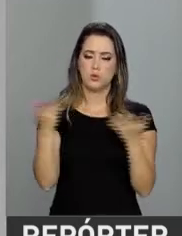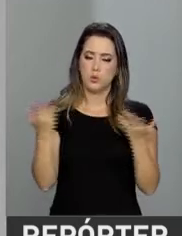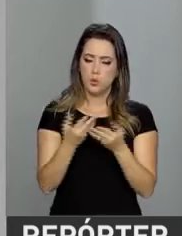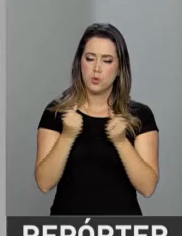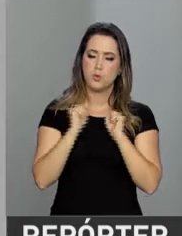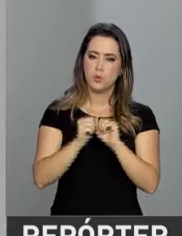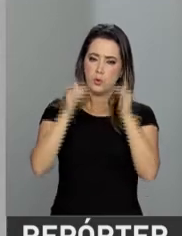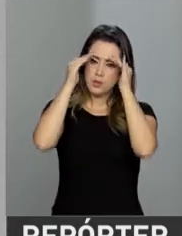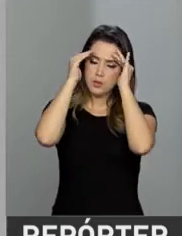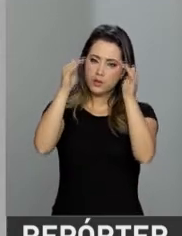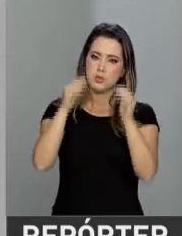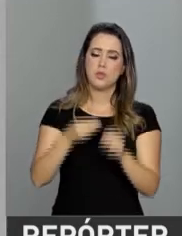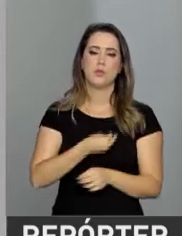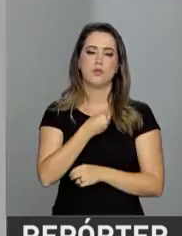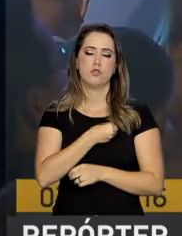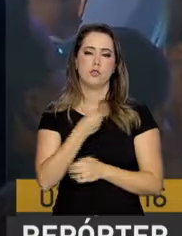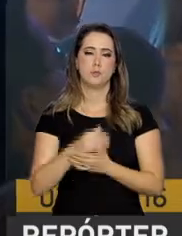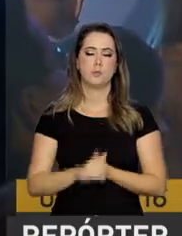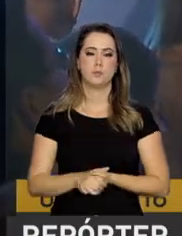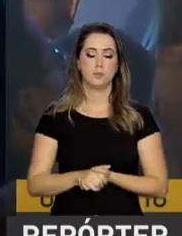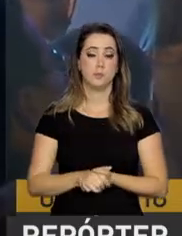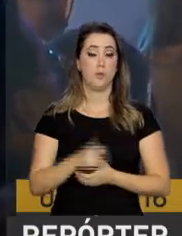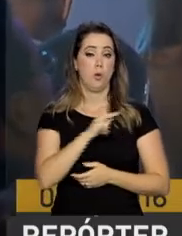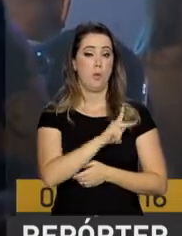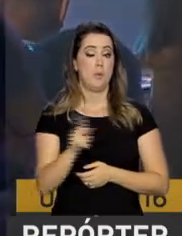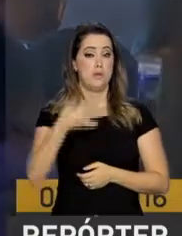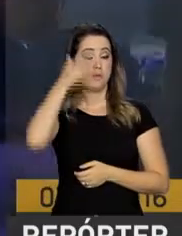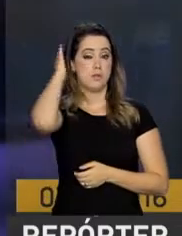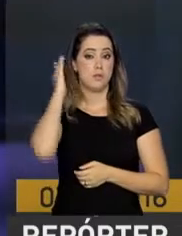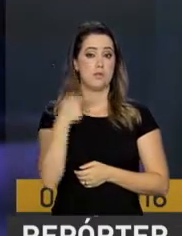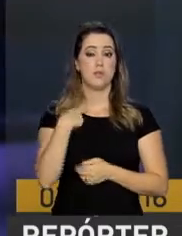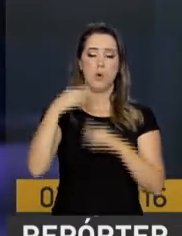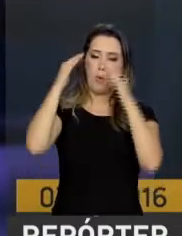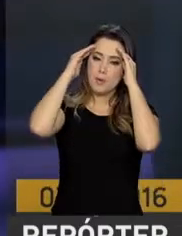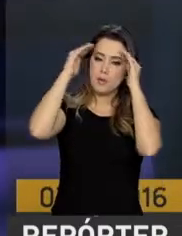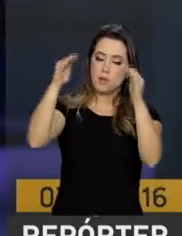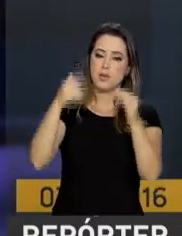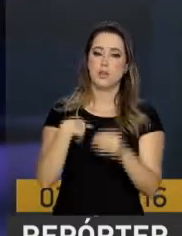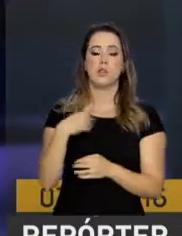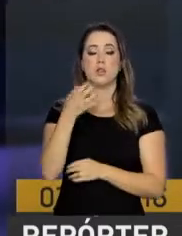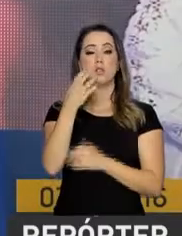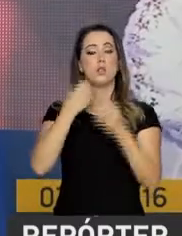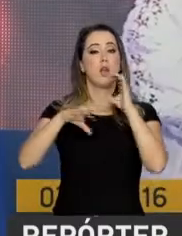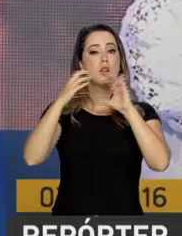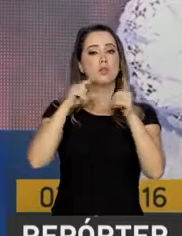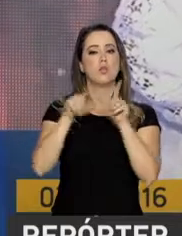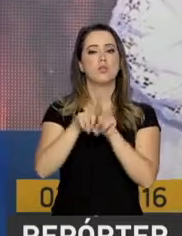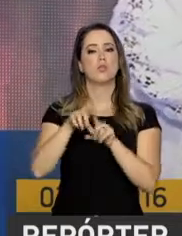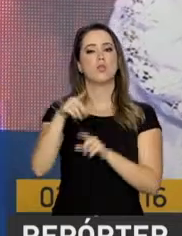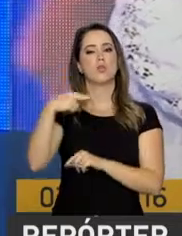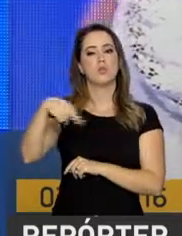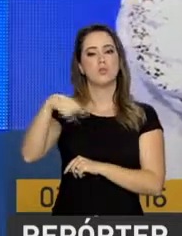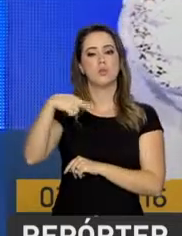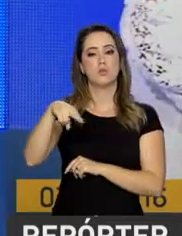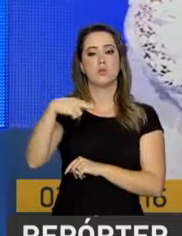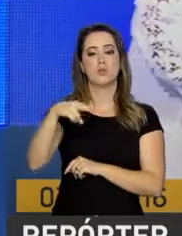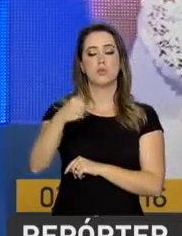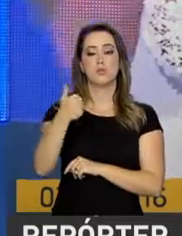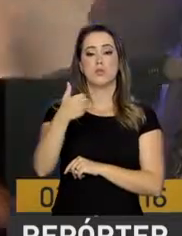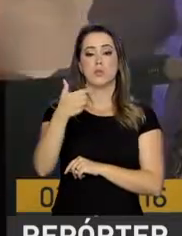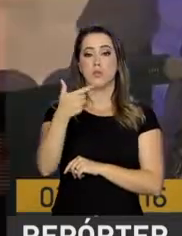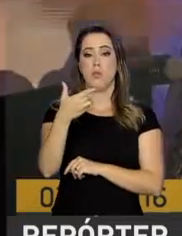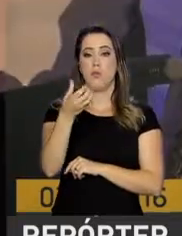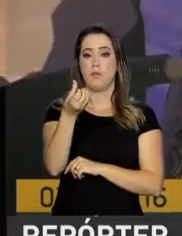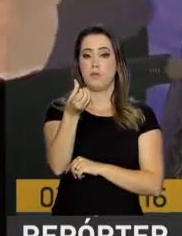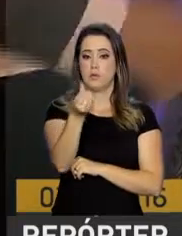homenageado ainda em vida o presidente temer fez uma homenagem à cantora em novembro de 2016